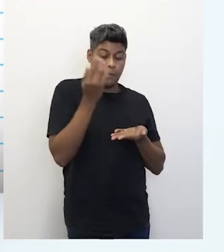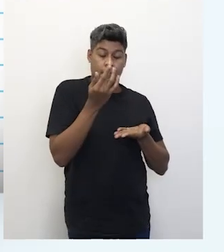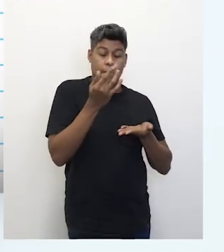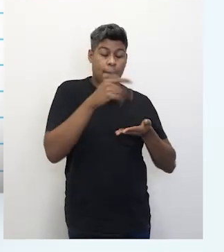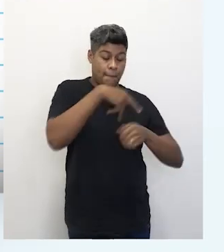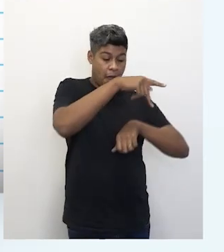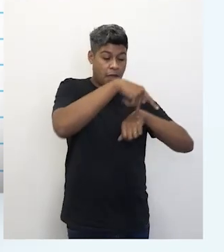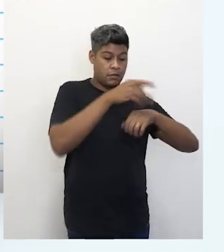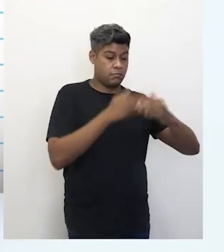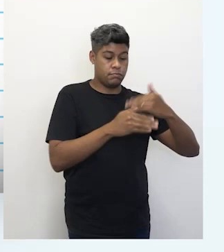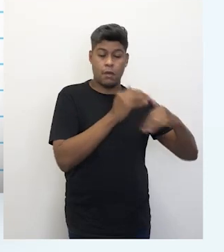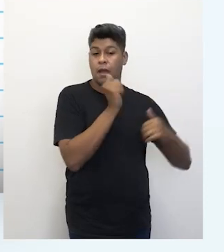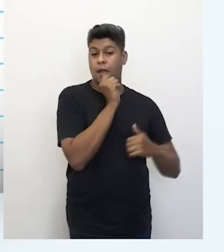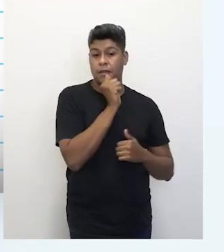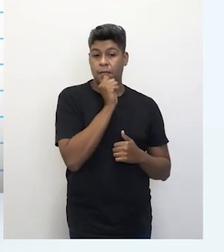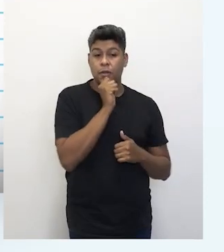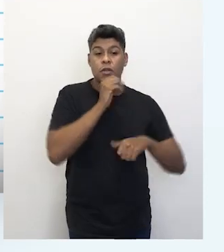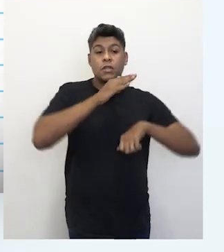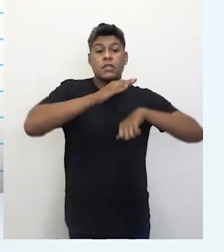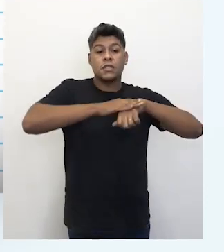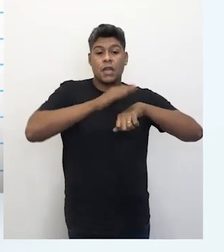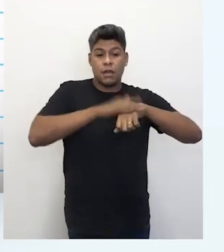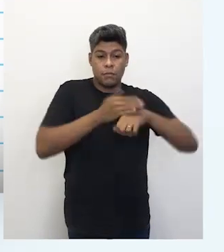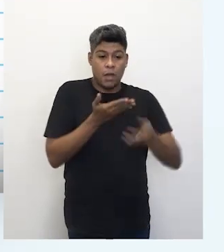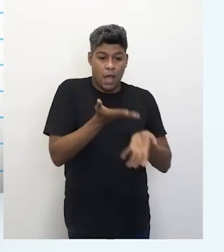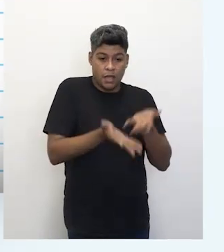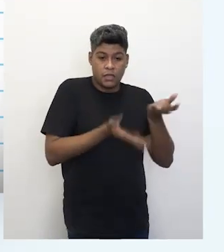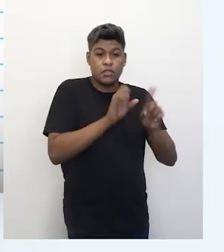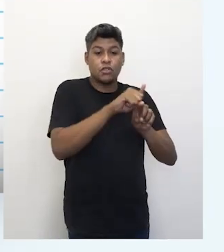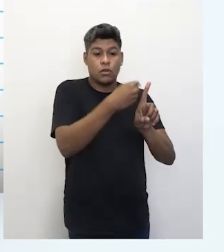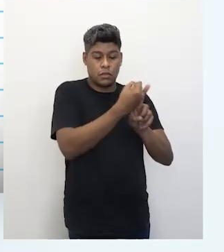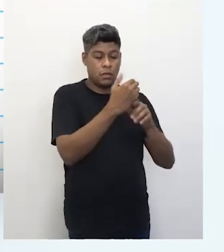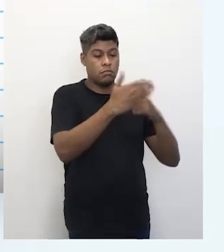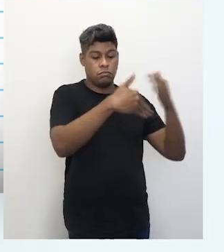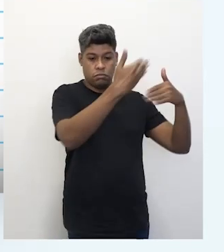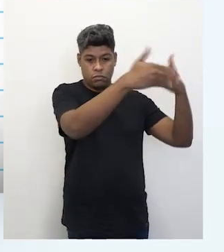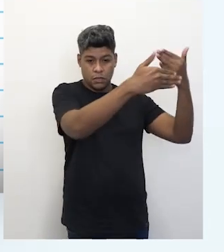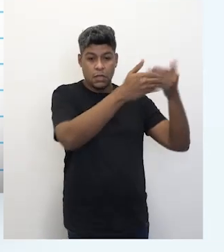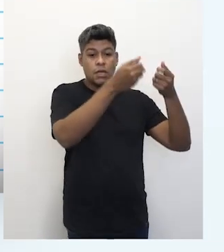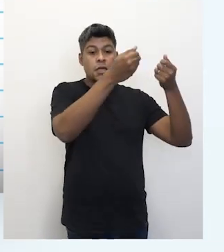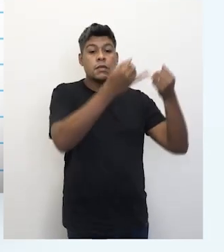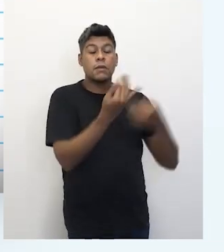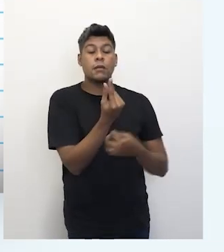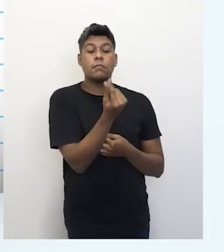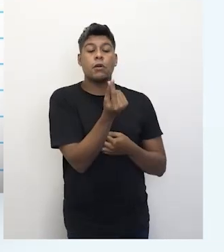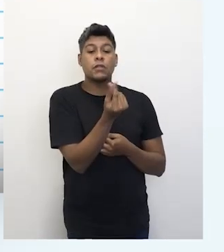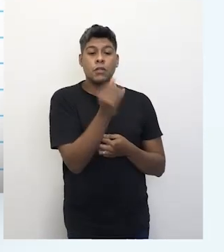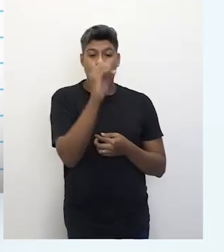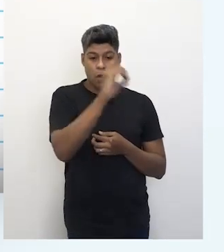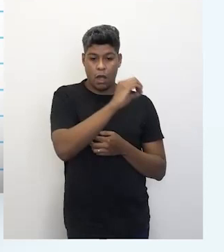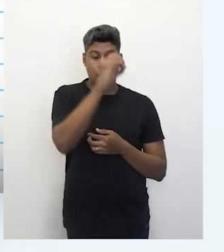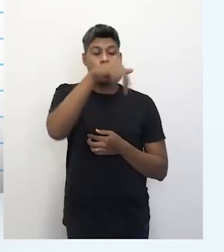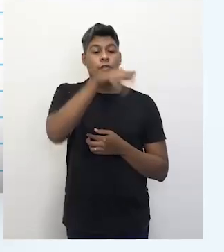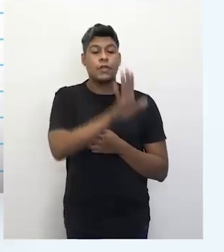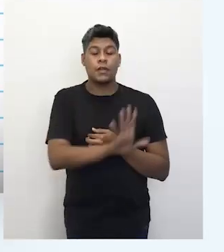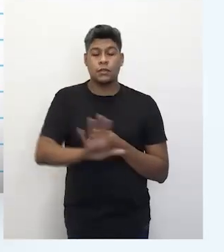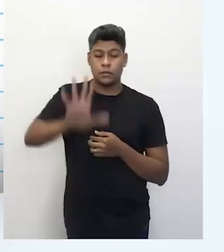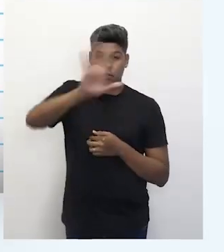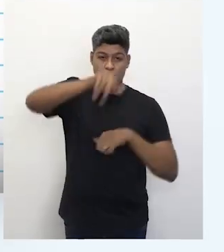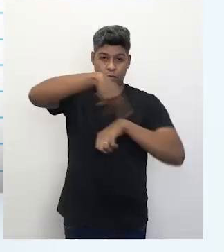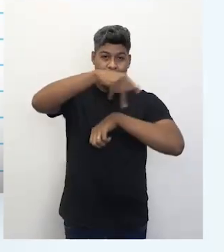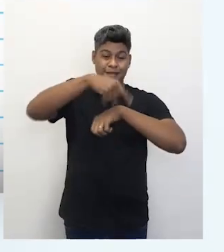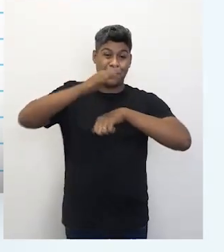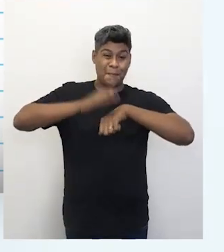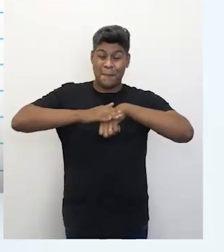um dos meios para isso é a chamada assistência oficial o desenvolvimento que define percentuais mínimos da renda Nacional bruta dos